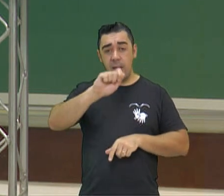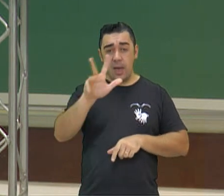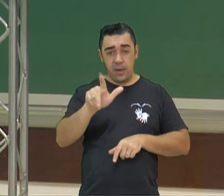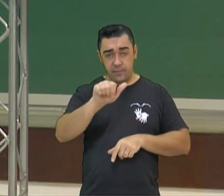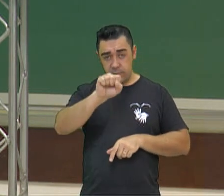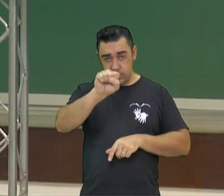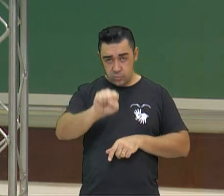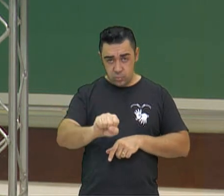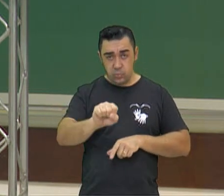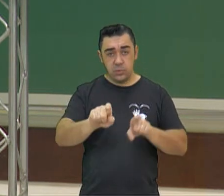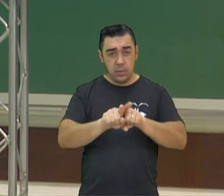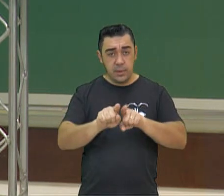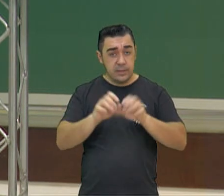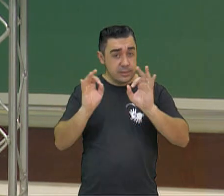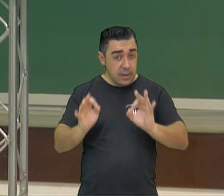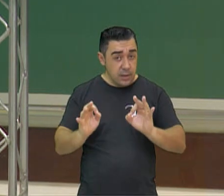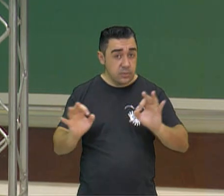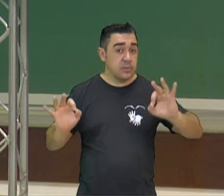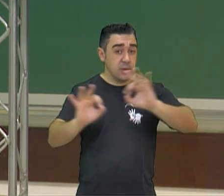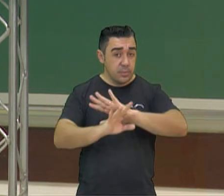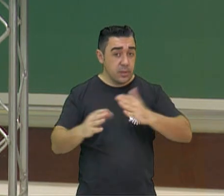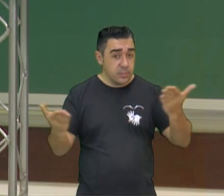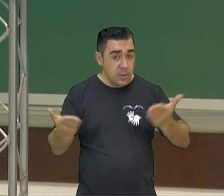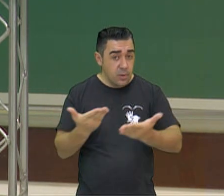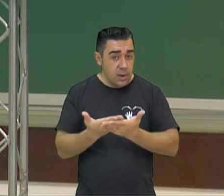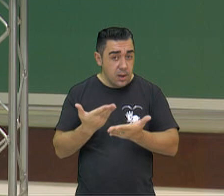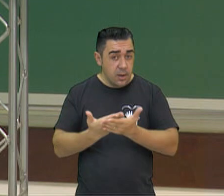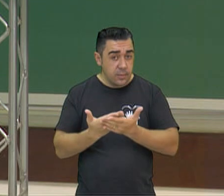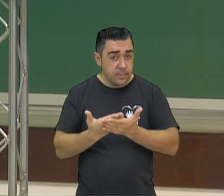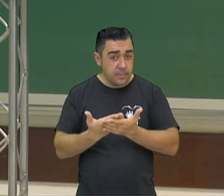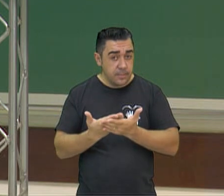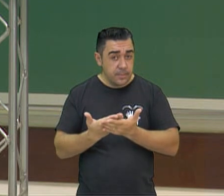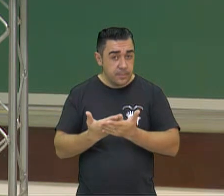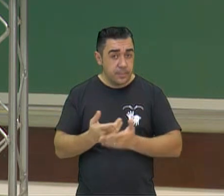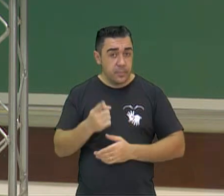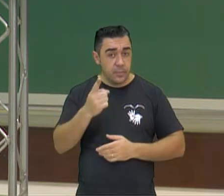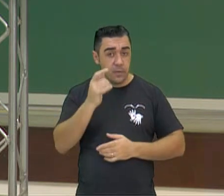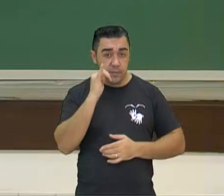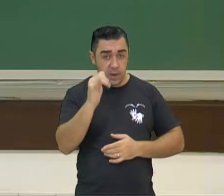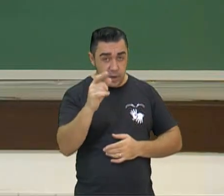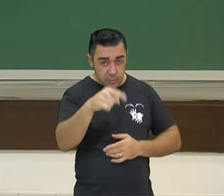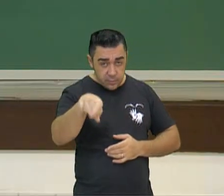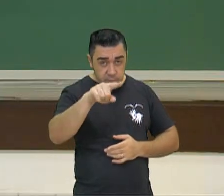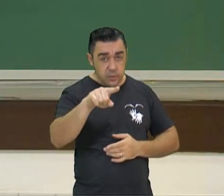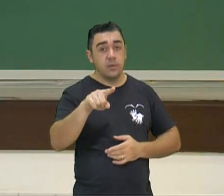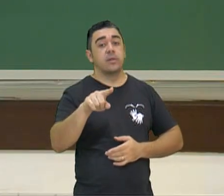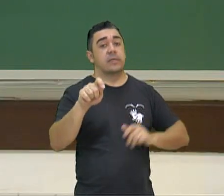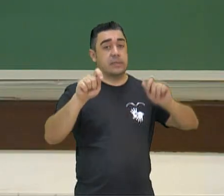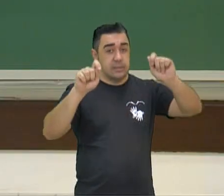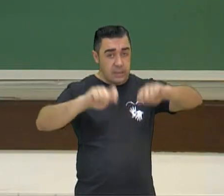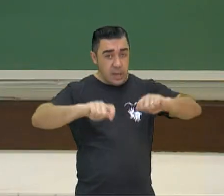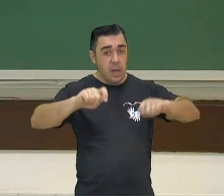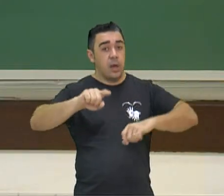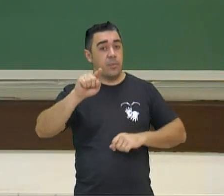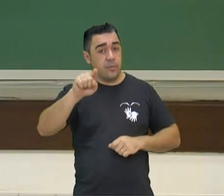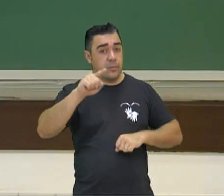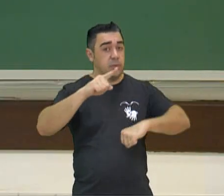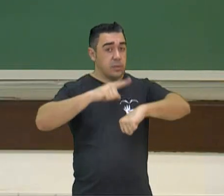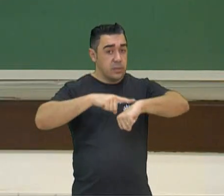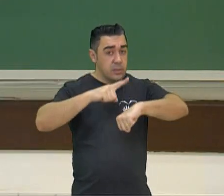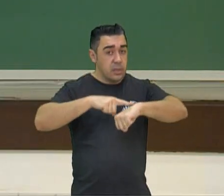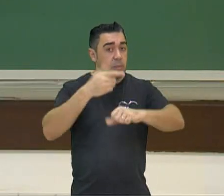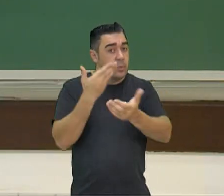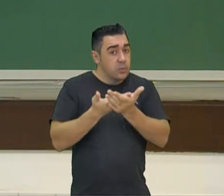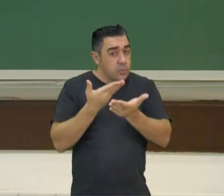certo? Fechamos então a conta aí, reafirmo, vale a pena gastar um tempo